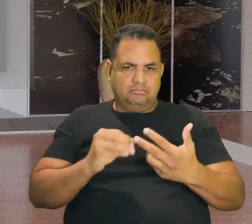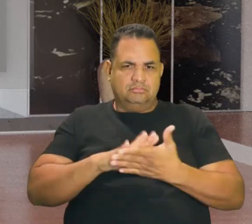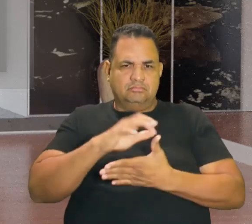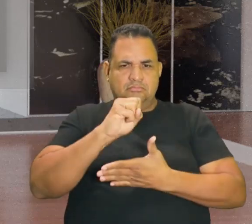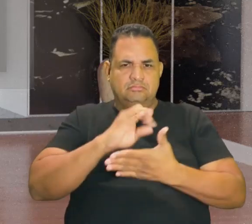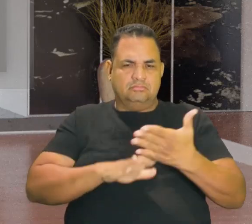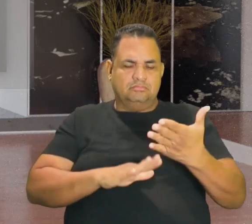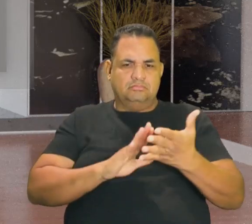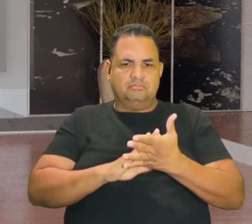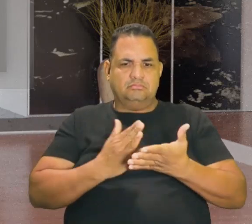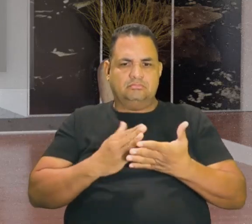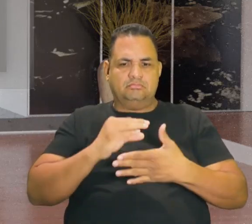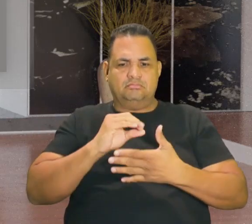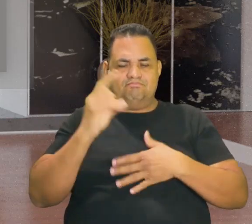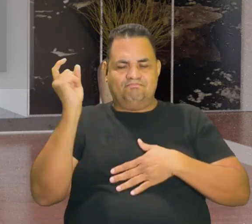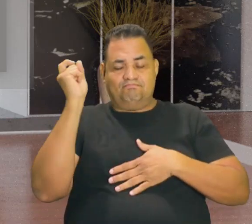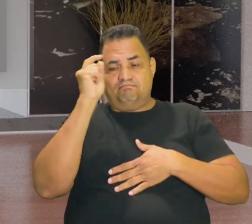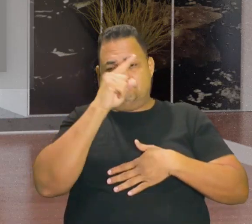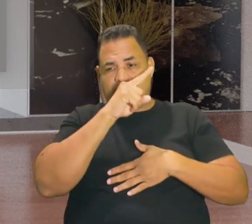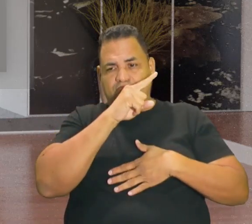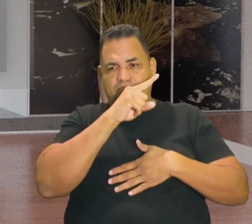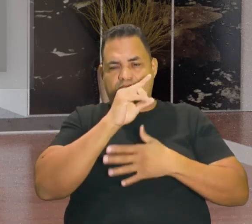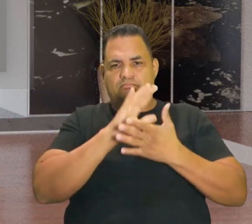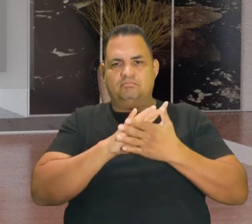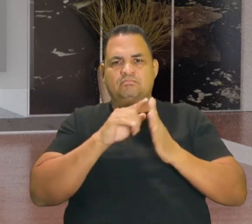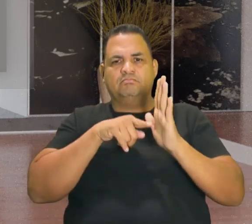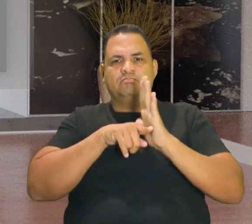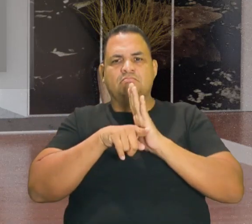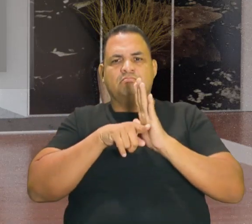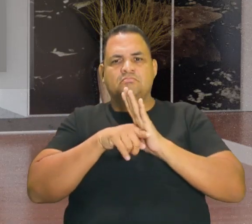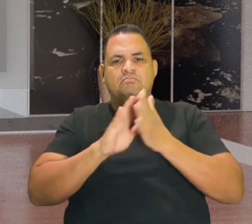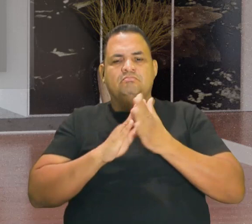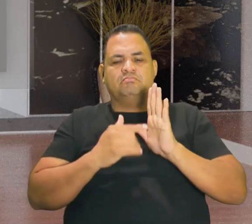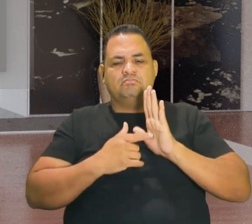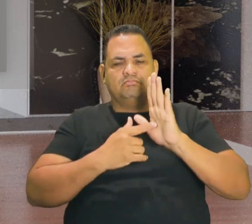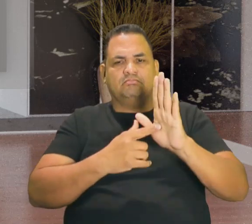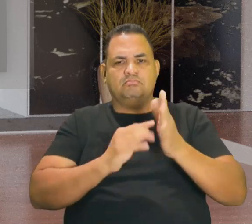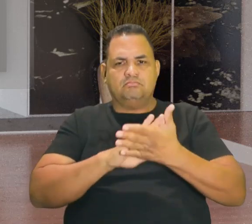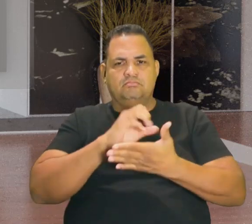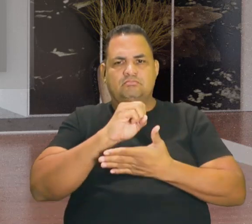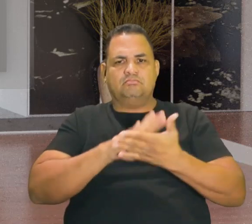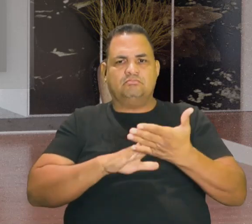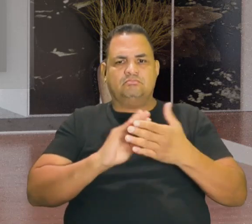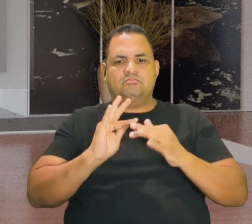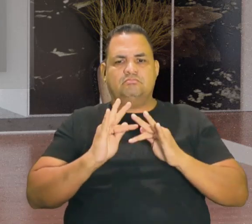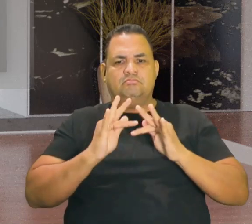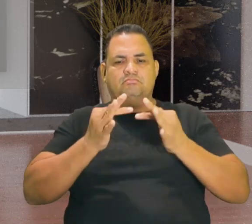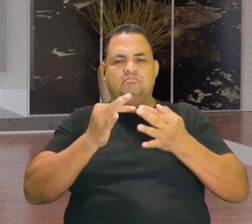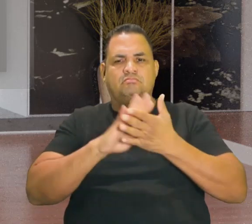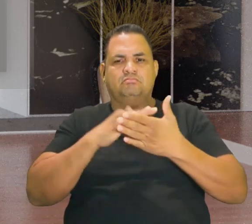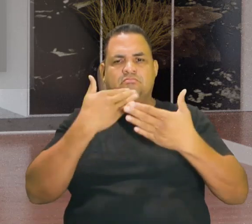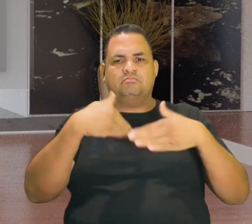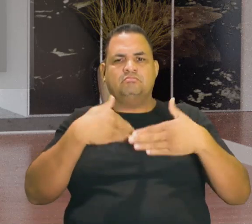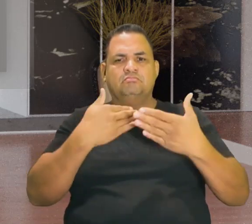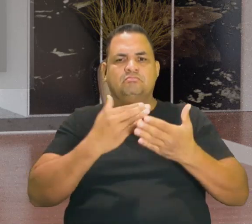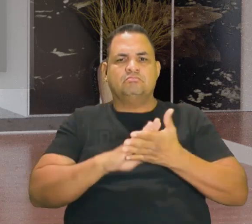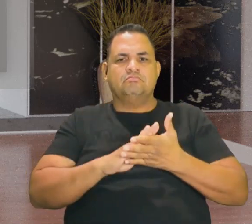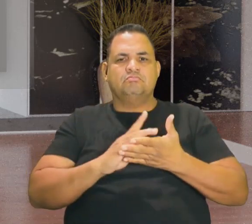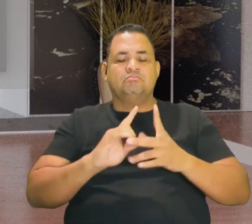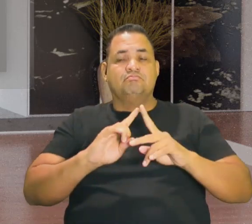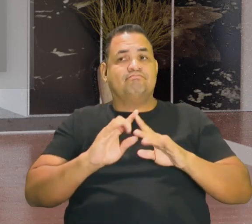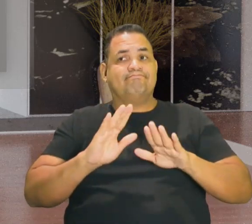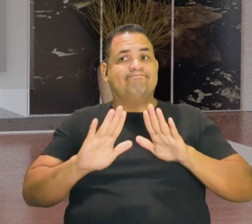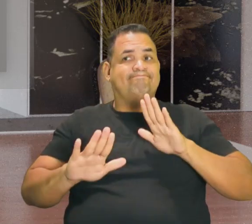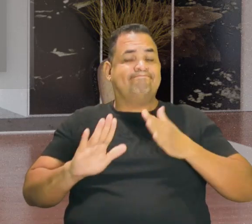são questões mais complexas né muitas vezes eu pesquiso e consigo trazer questões das últimas provas às vezes não encontro